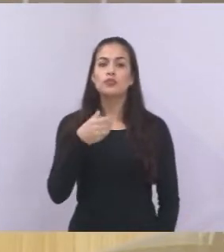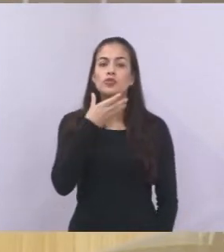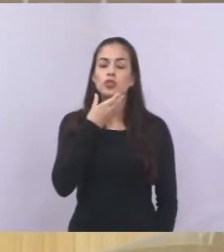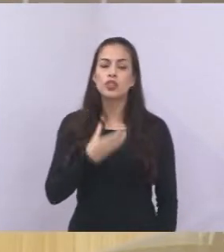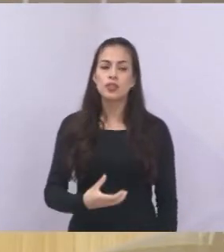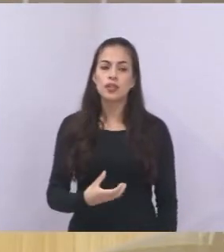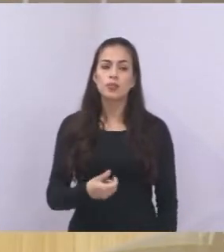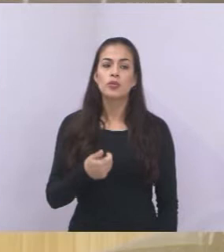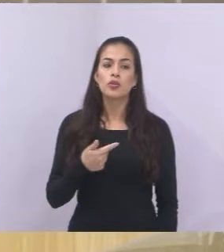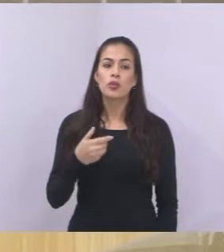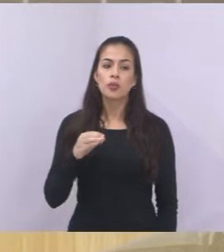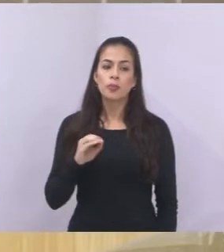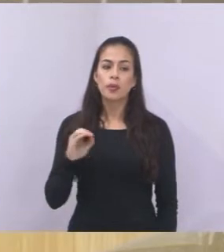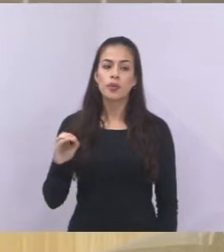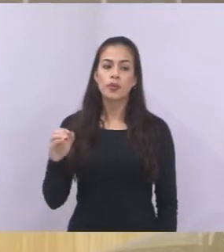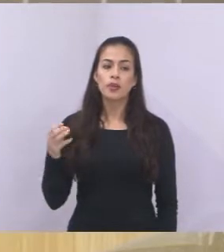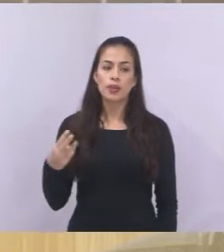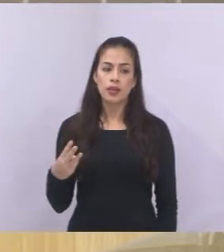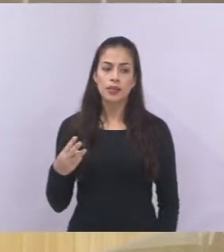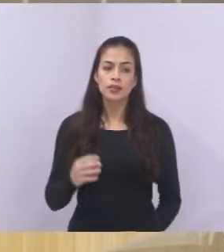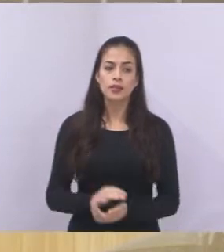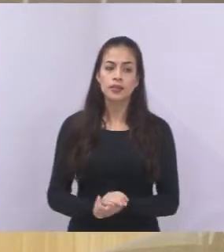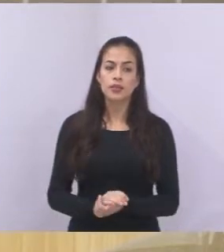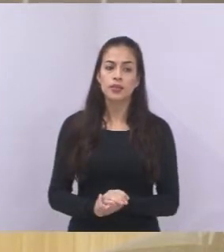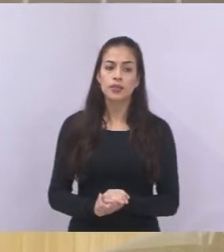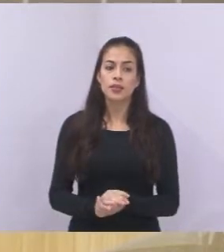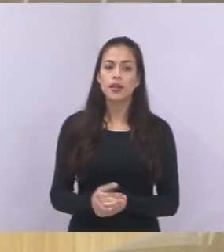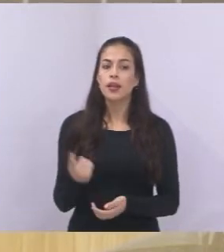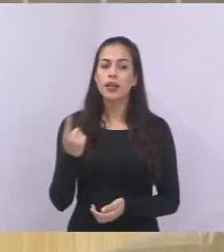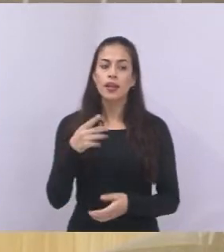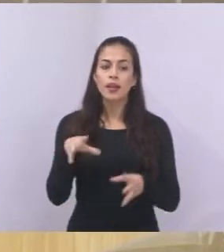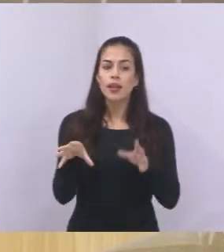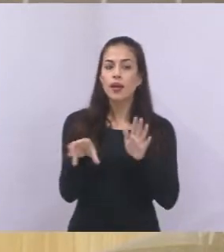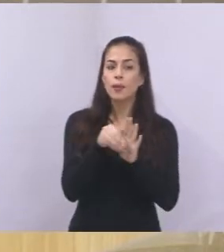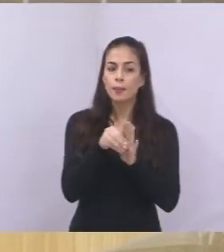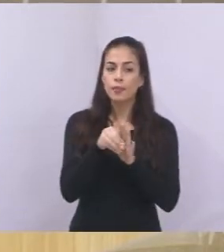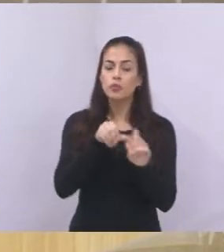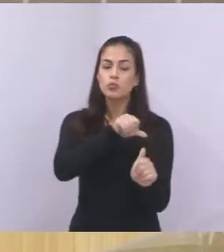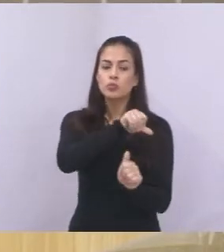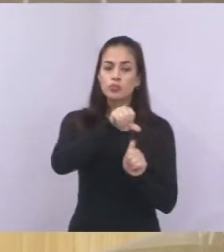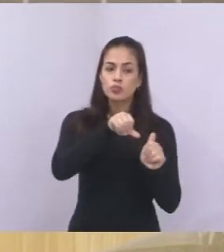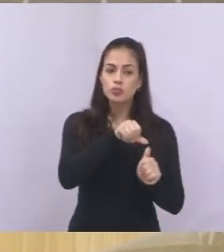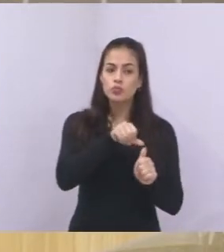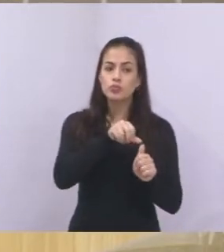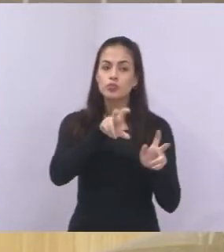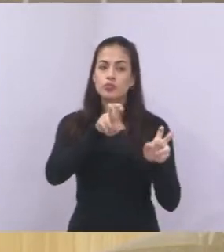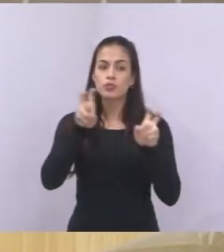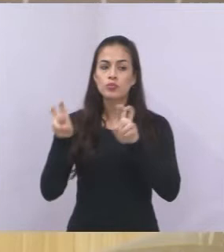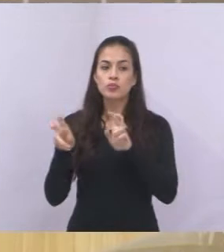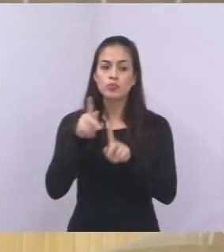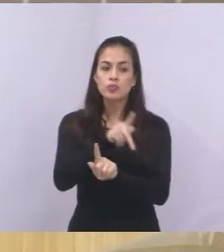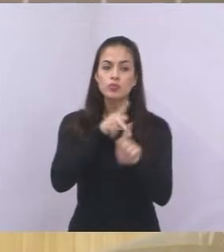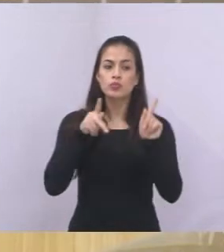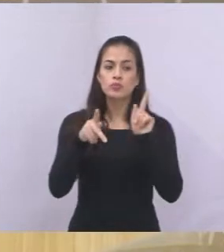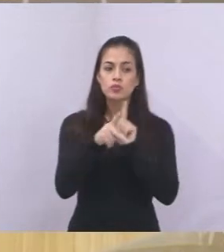pelo regime de previdência complementar que trata o parágrafo 16 do artigo 40 da Constituição Federal e que